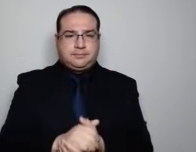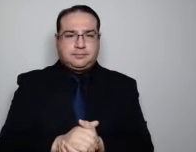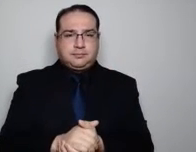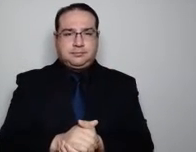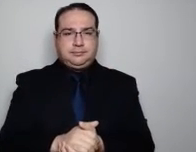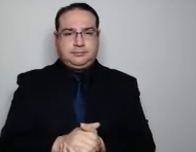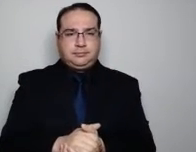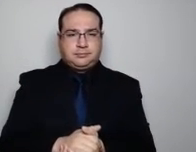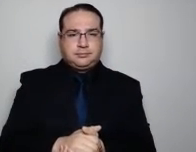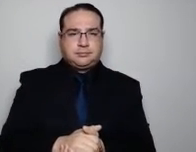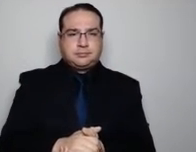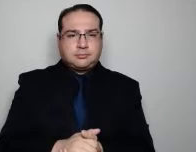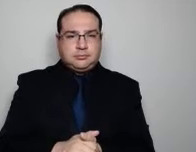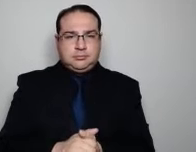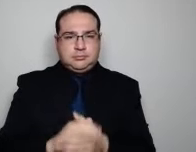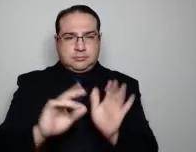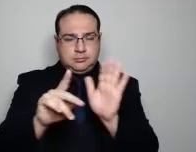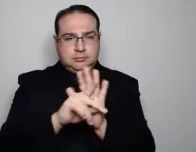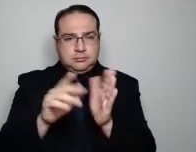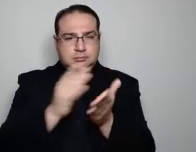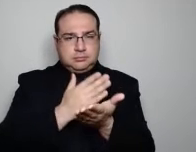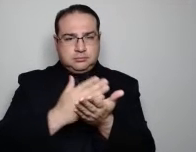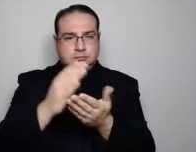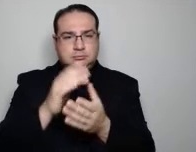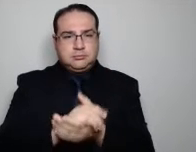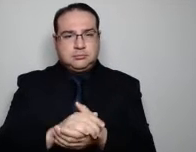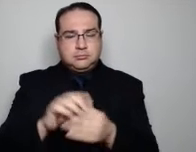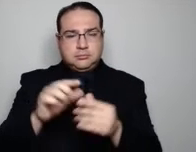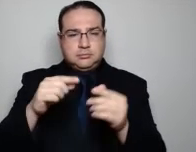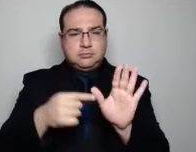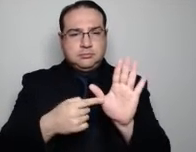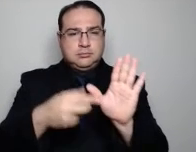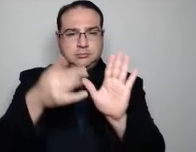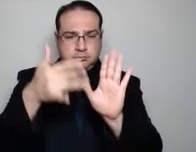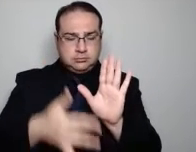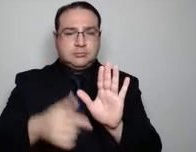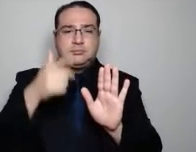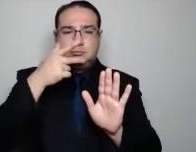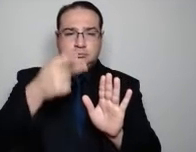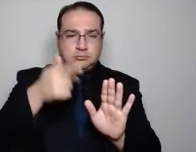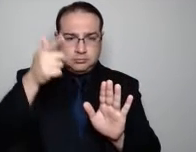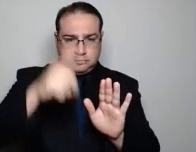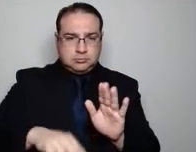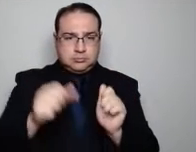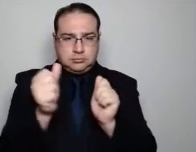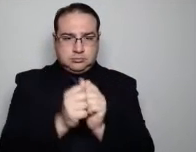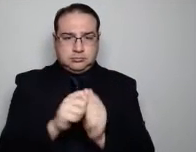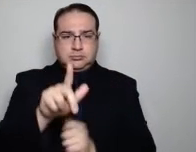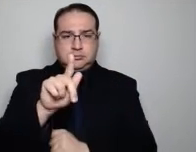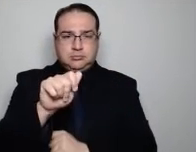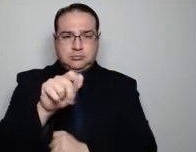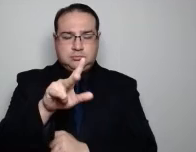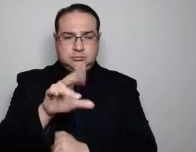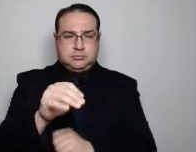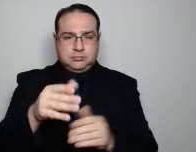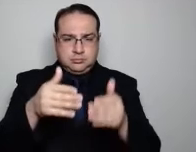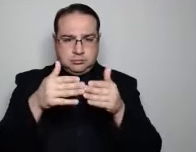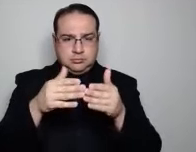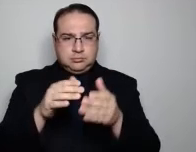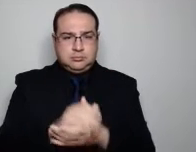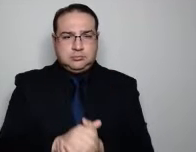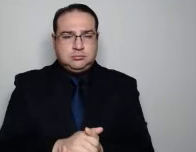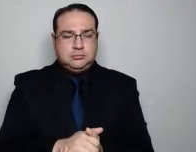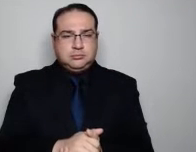da demanda inicial. Nesse sentido, eu reitero os termos do agravo de instrumento e peço que